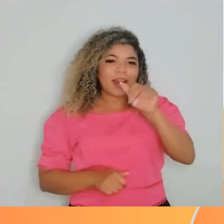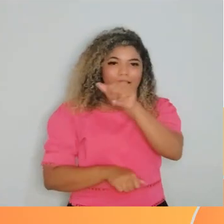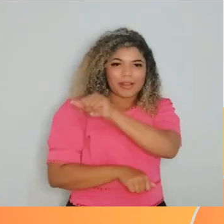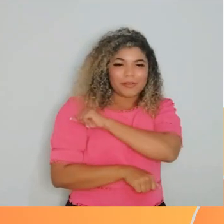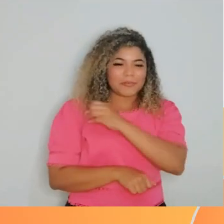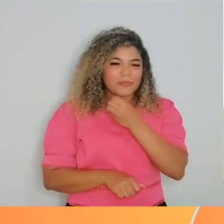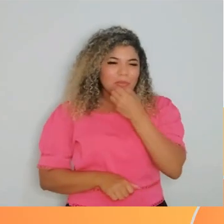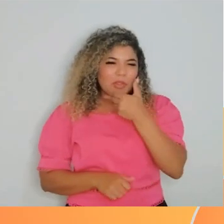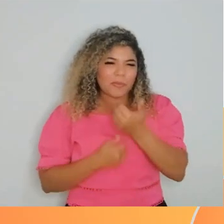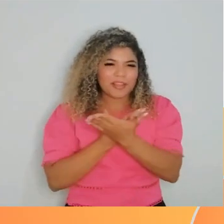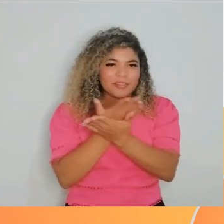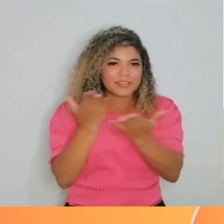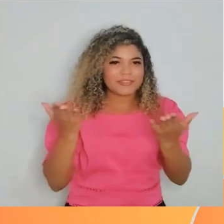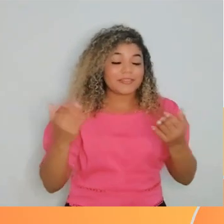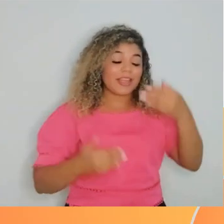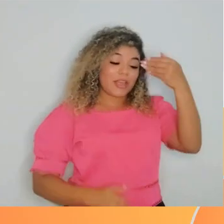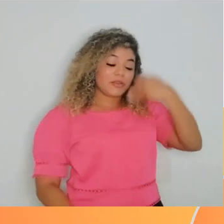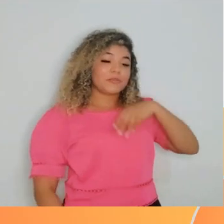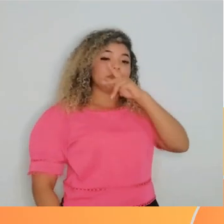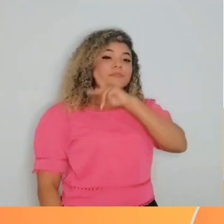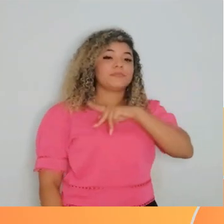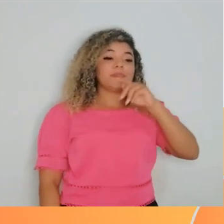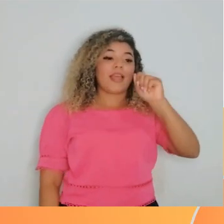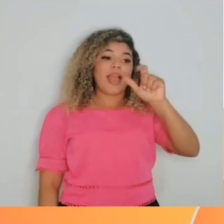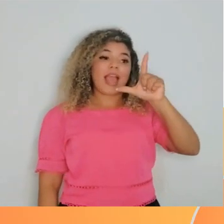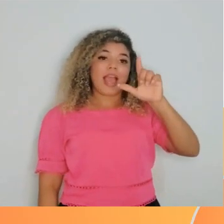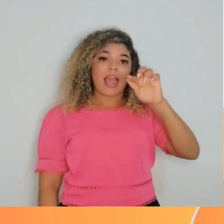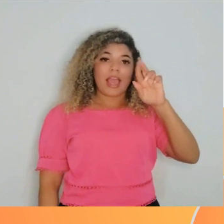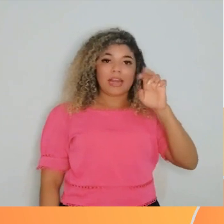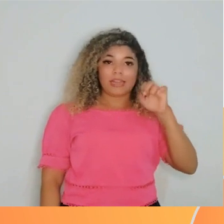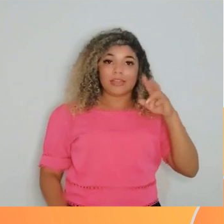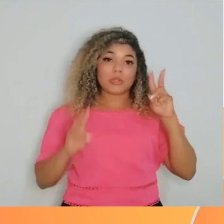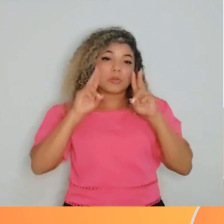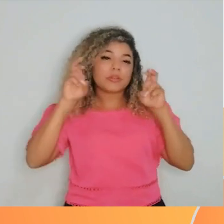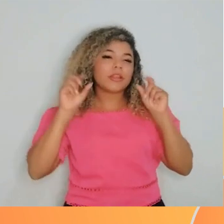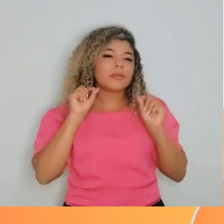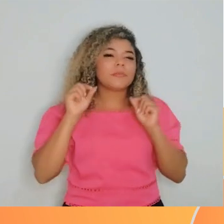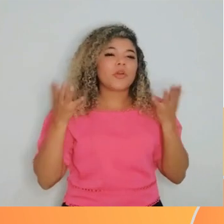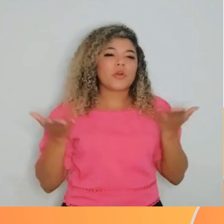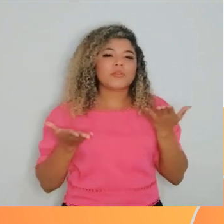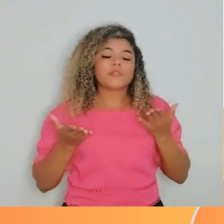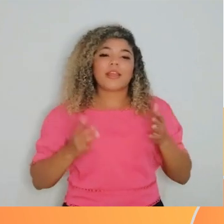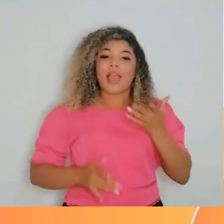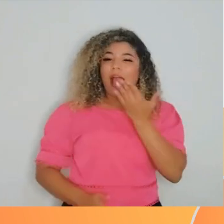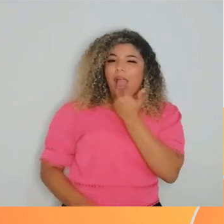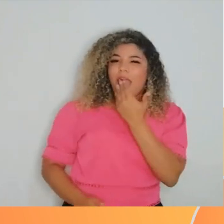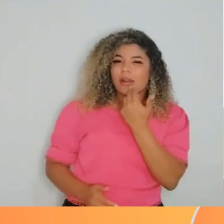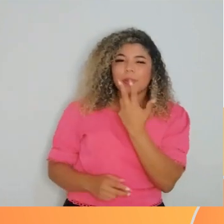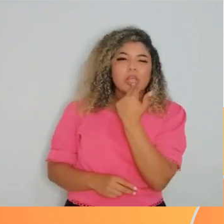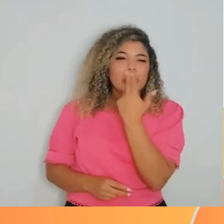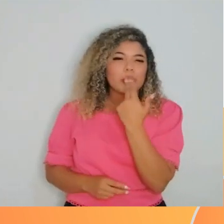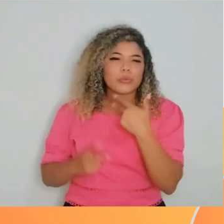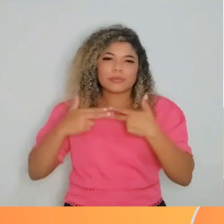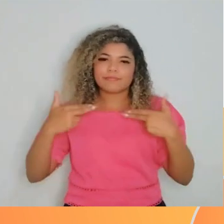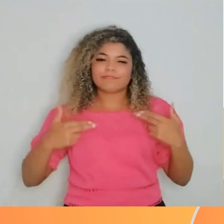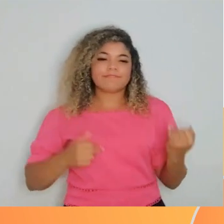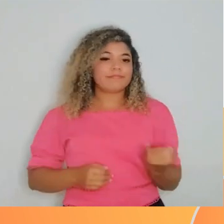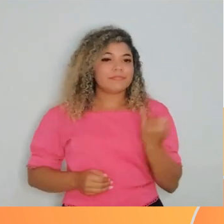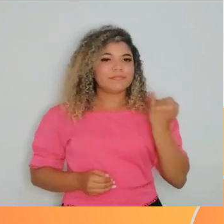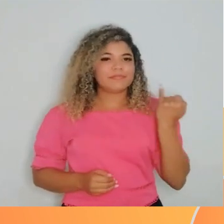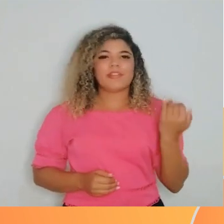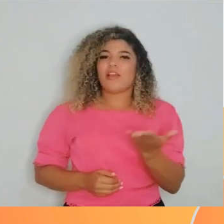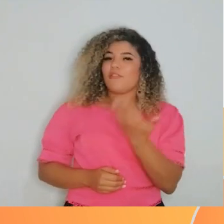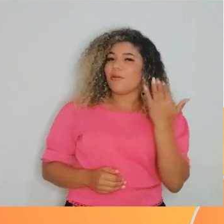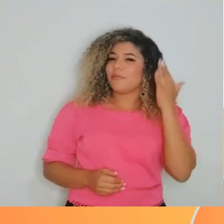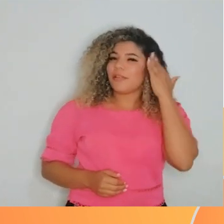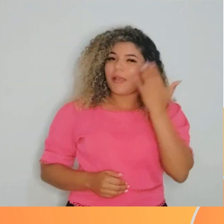Olá, alunos, tudo bem com vocês? Eu sou a professora Aline e o tema da nossa aula de hoje é alimentação, nutrientes essenciais.